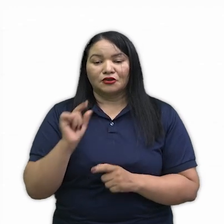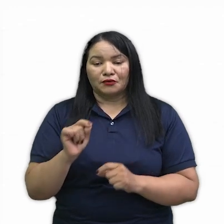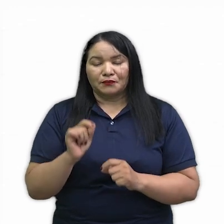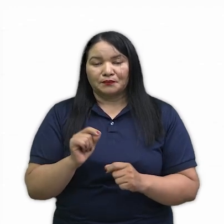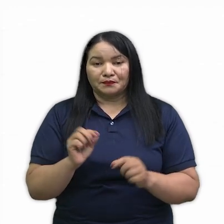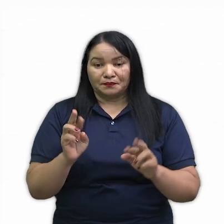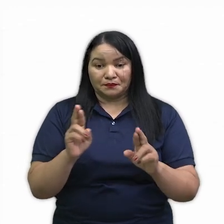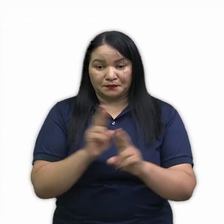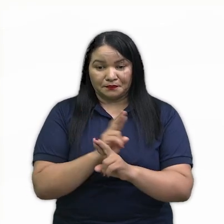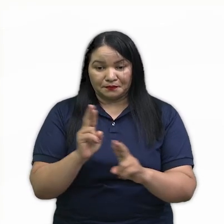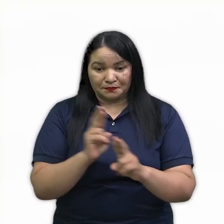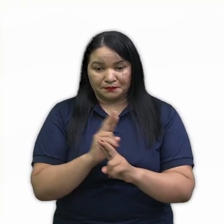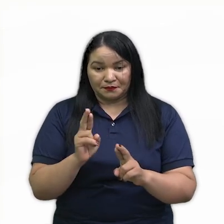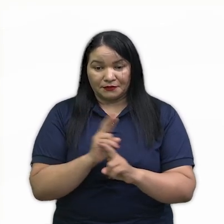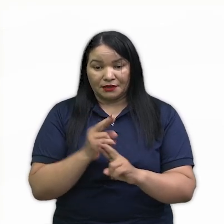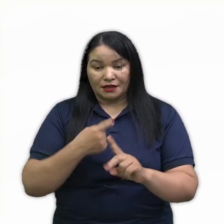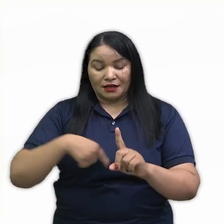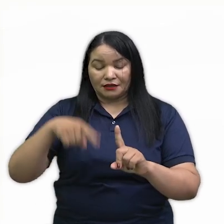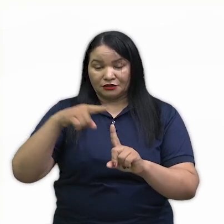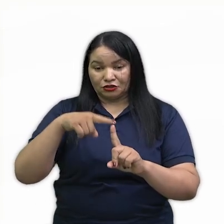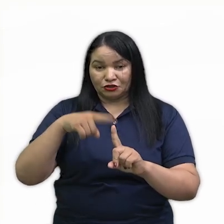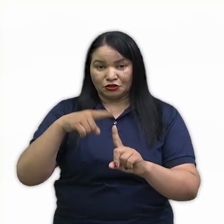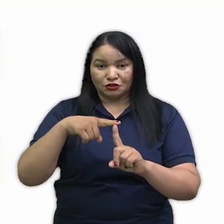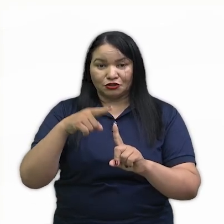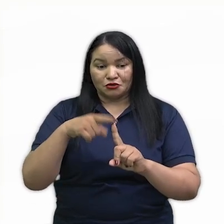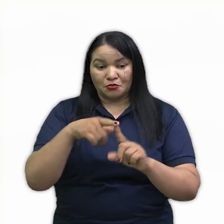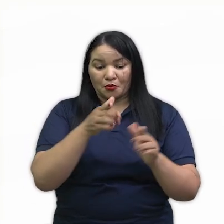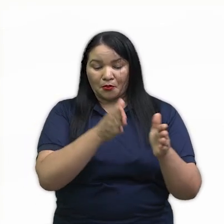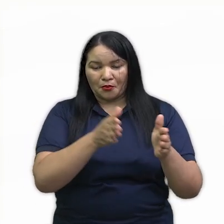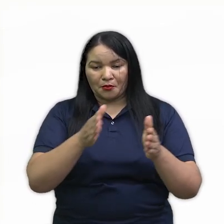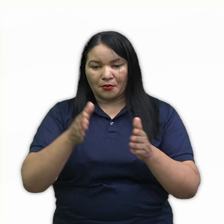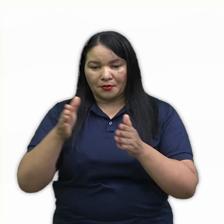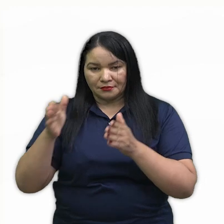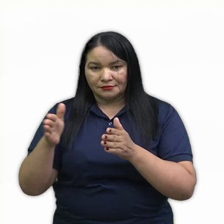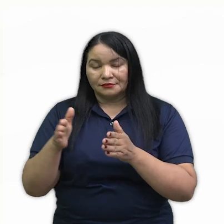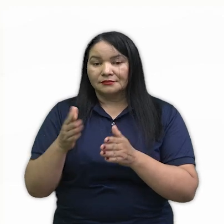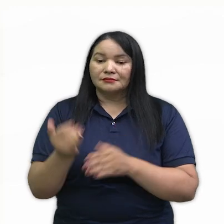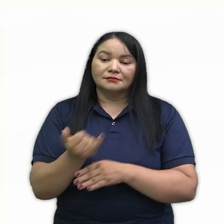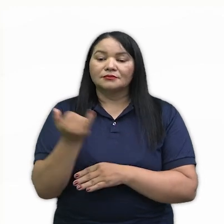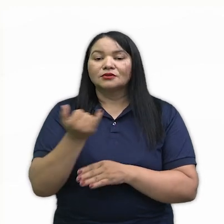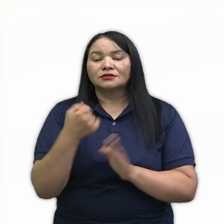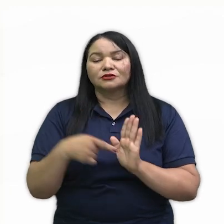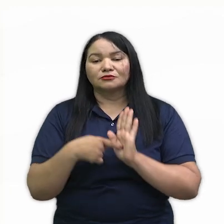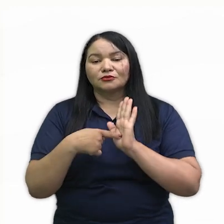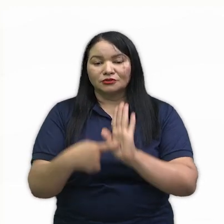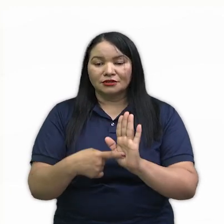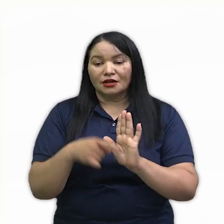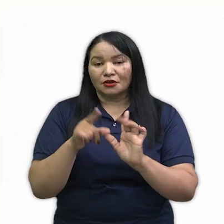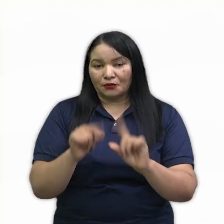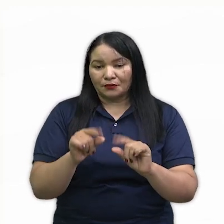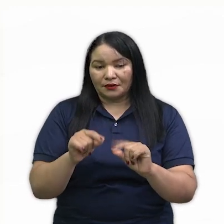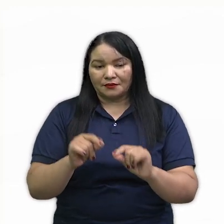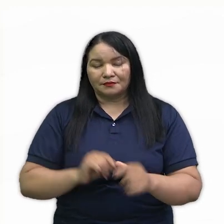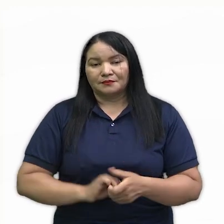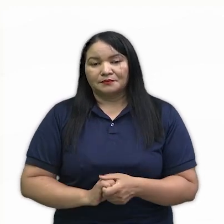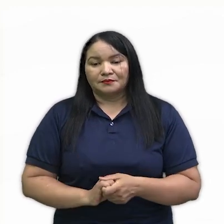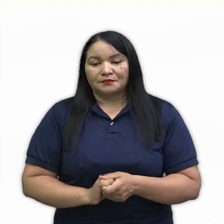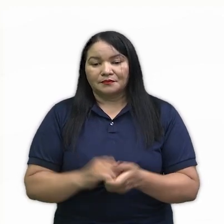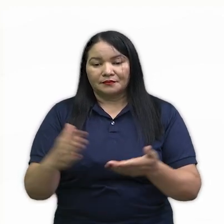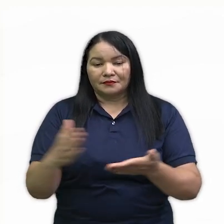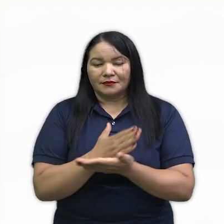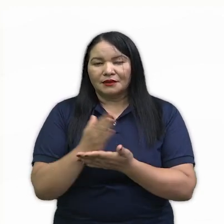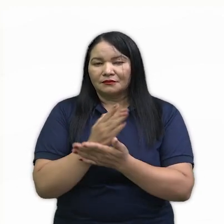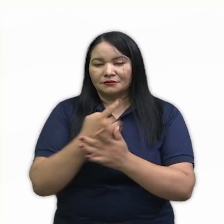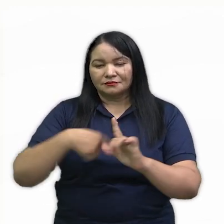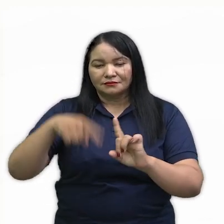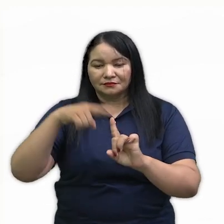em relação aos tipos de sequências, vale destacar também, então, vamos ver alguns